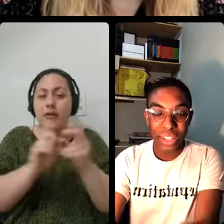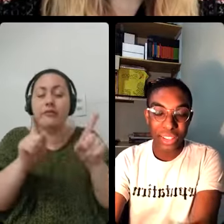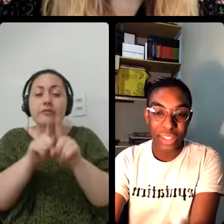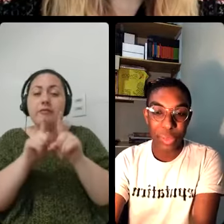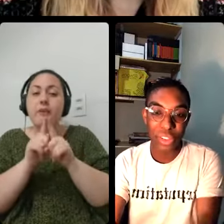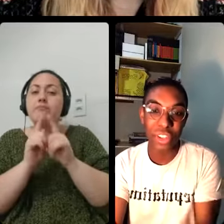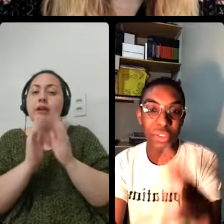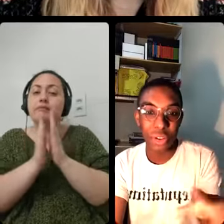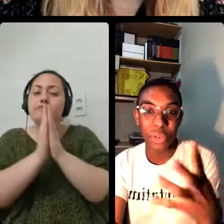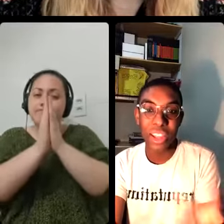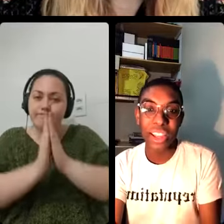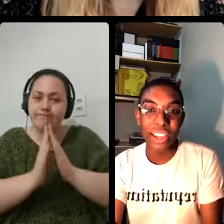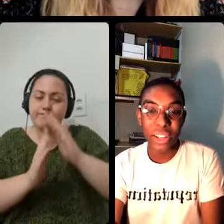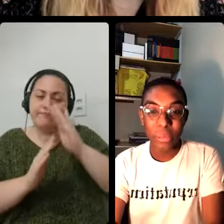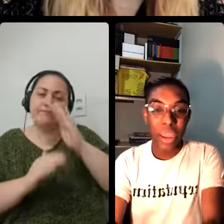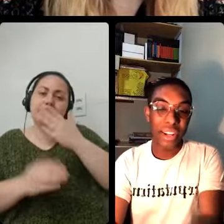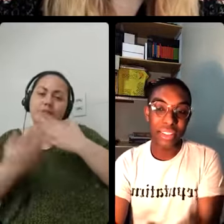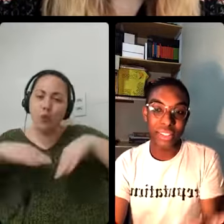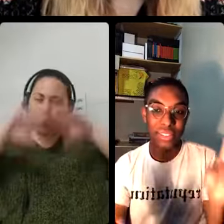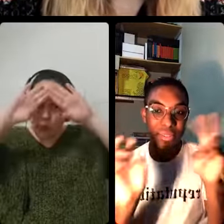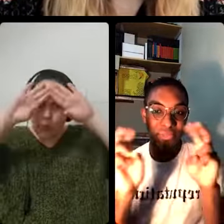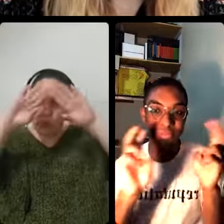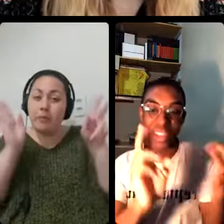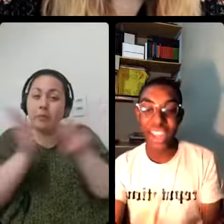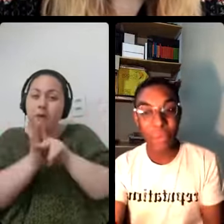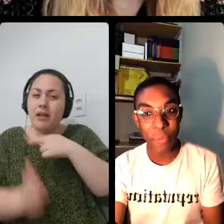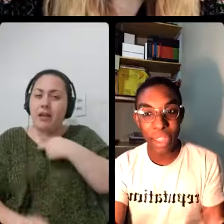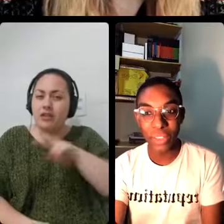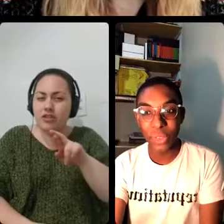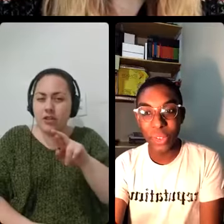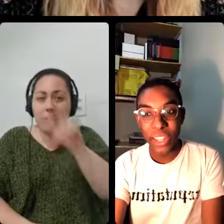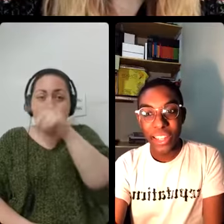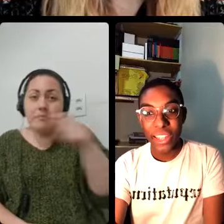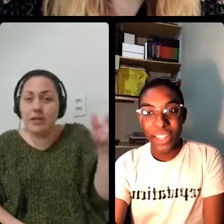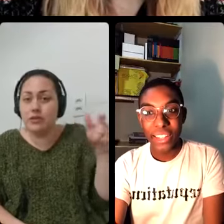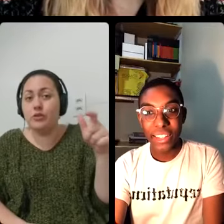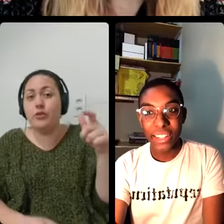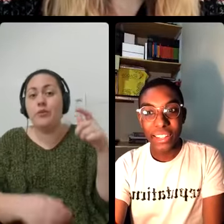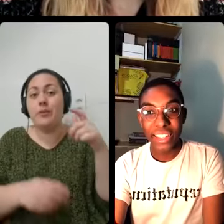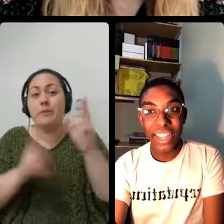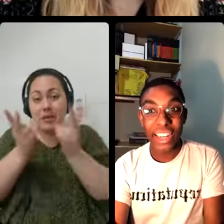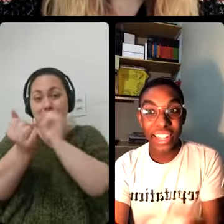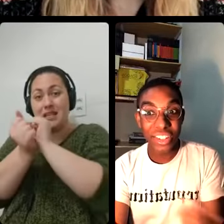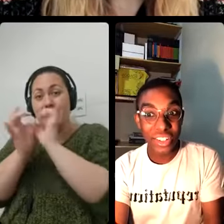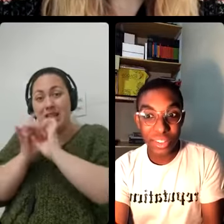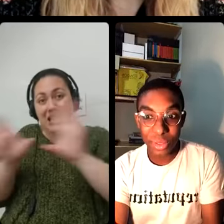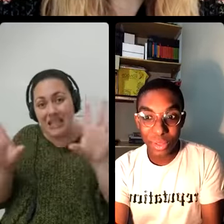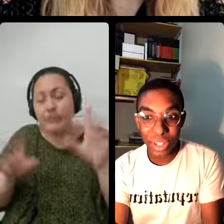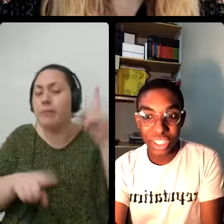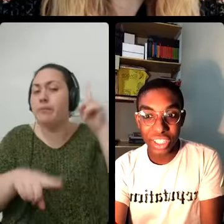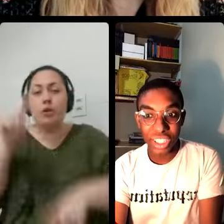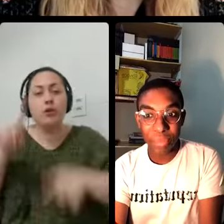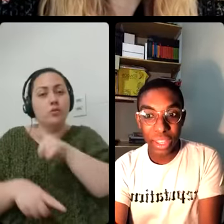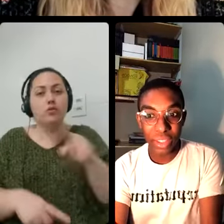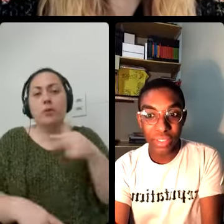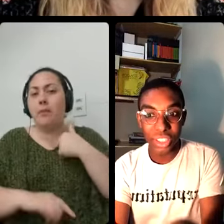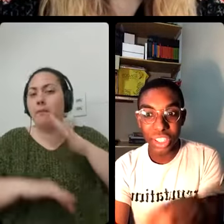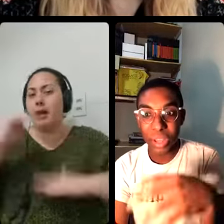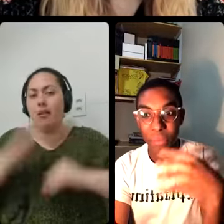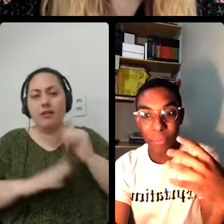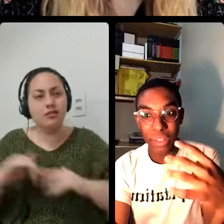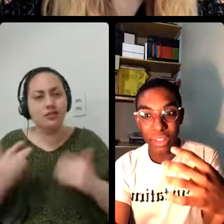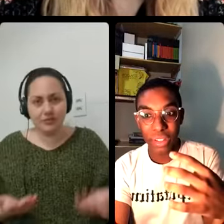né, dessas pessoas que foram libertas naquele momento. E além disso, a gente